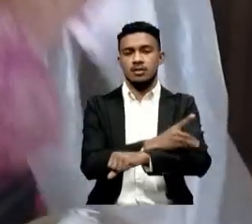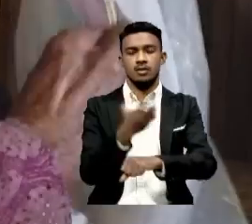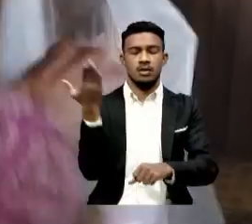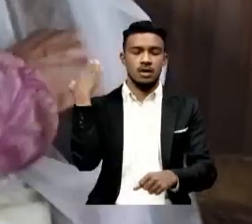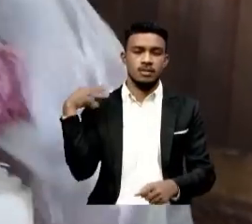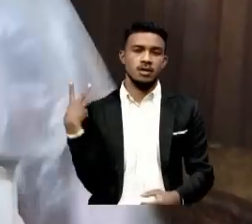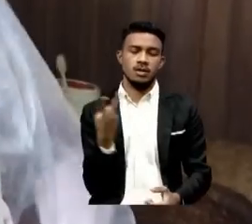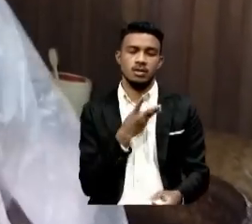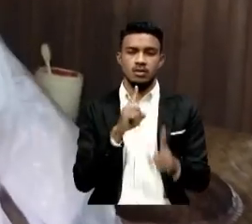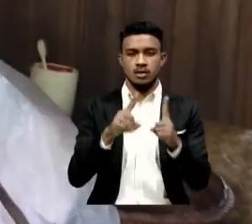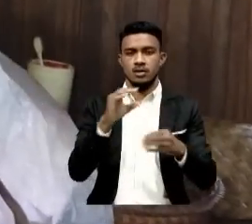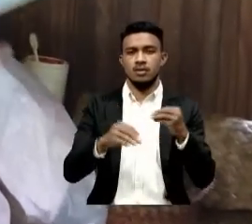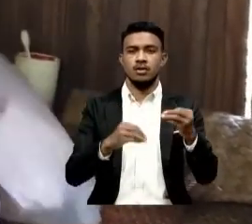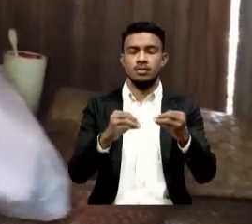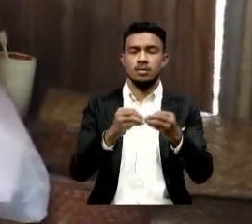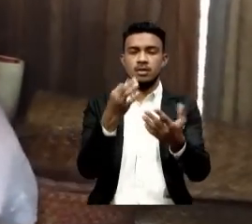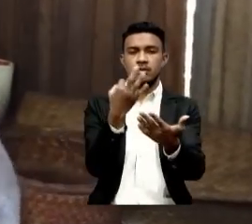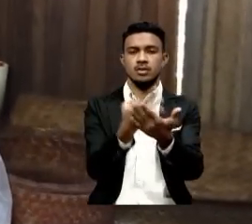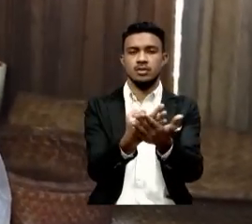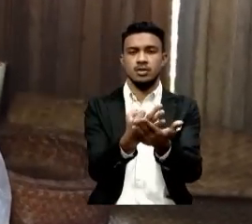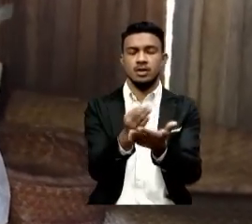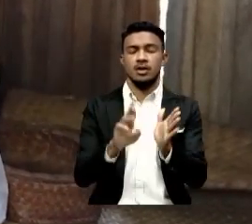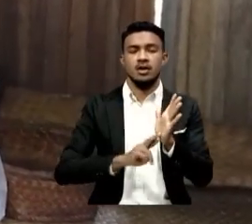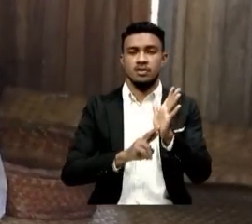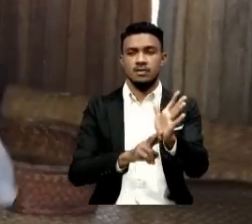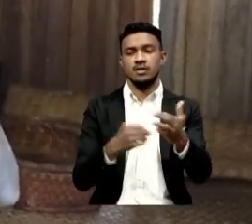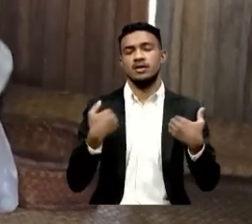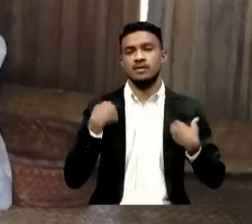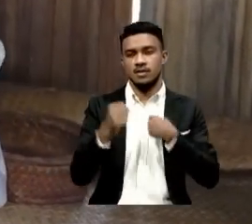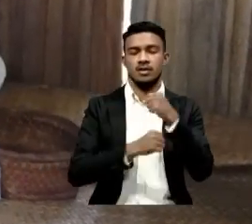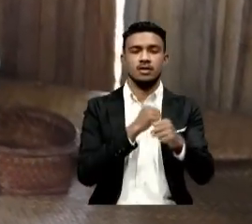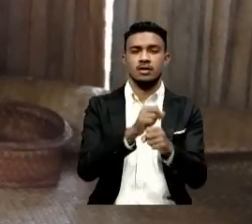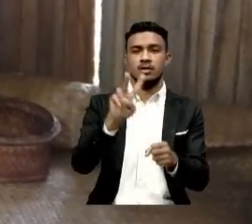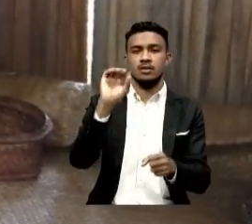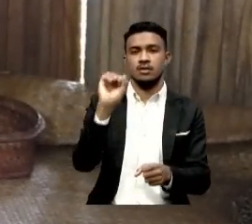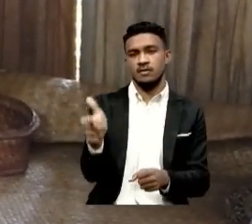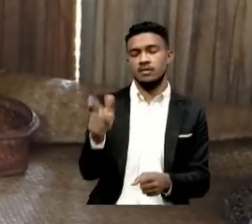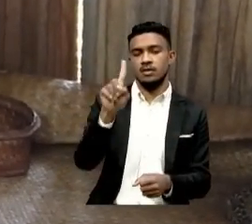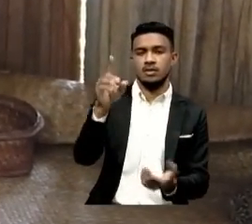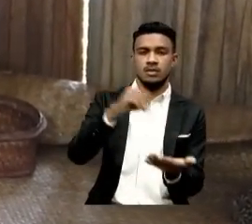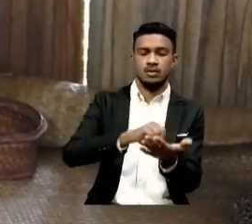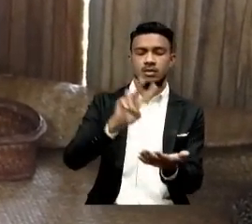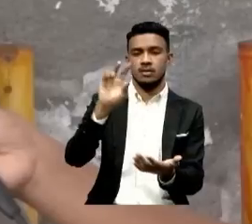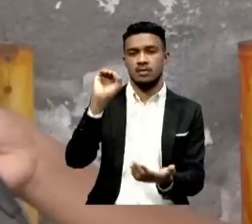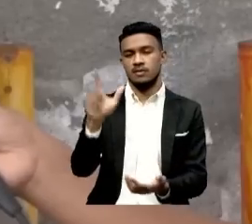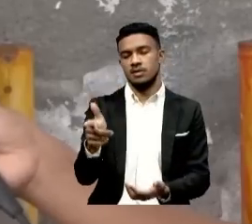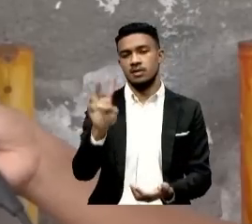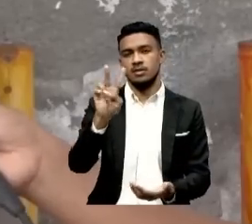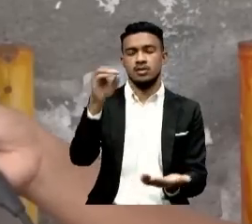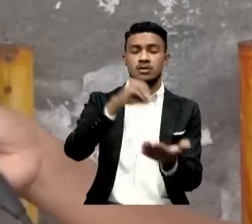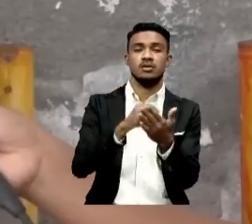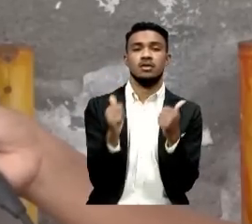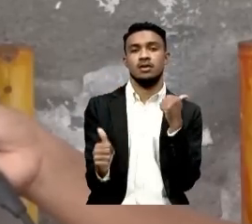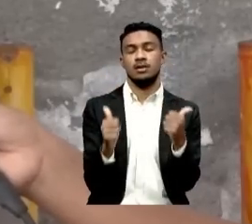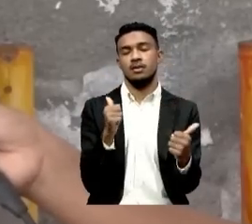com o orçamento. E relator orçamental 2021, ao mesmo tempo 2022, em execução, torna bem. E